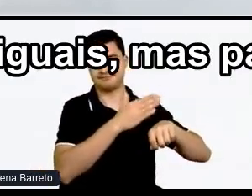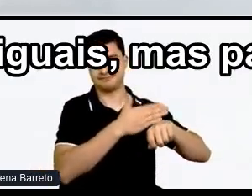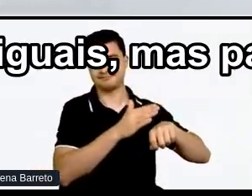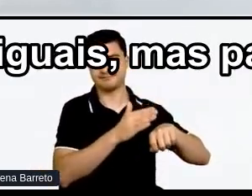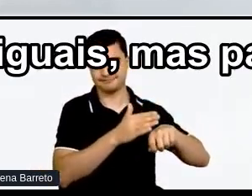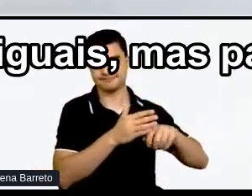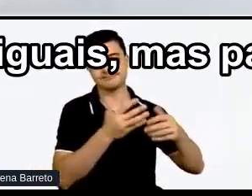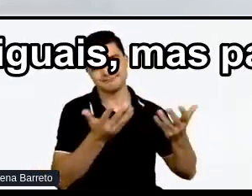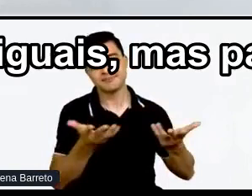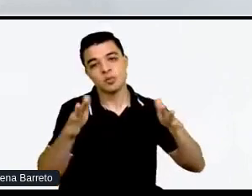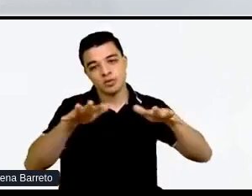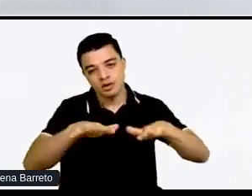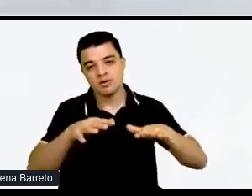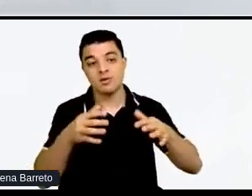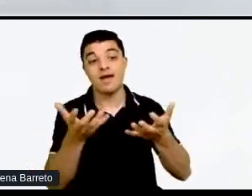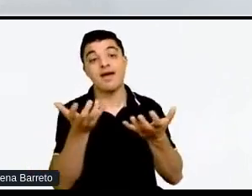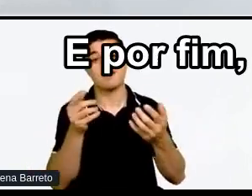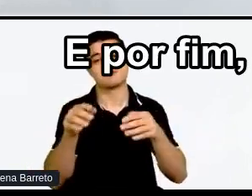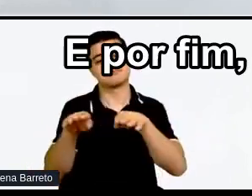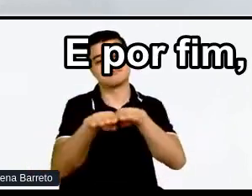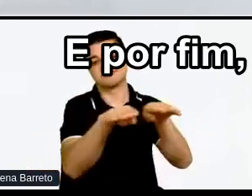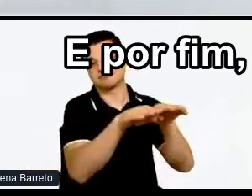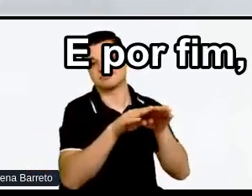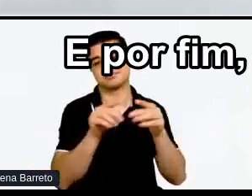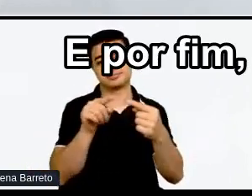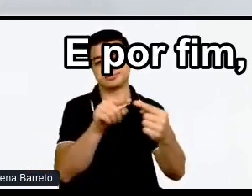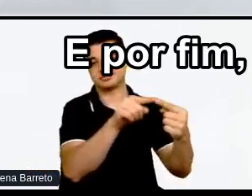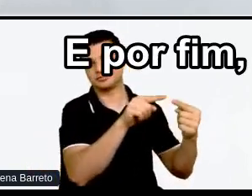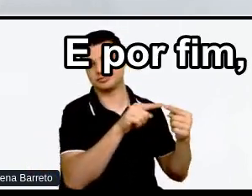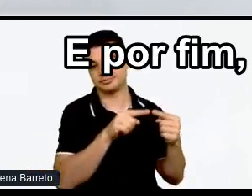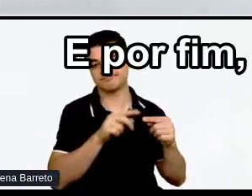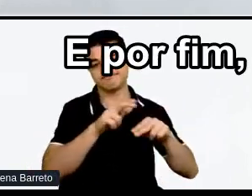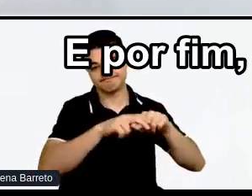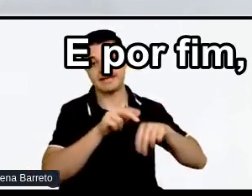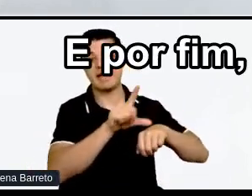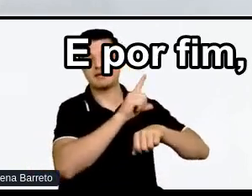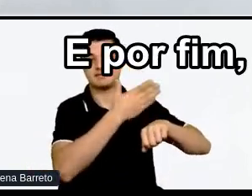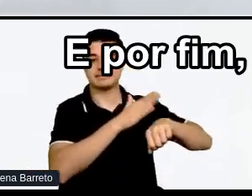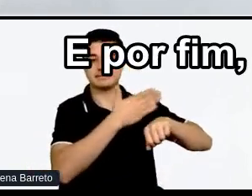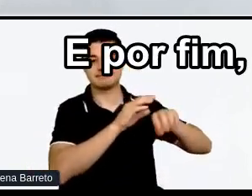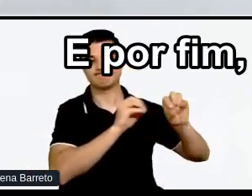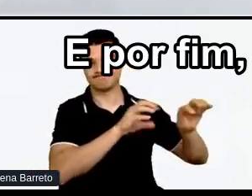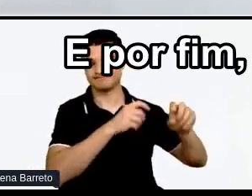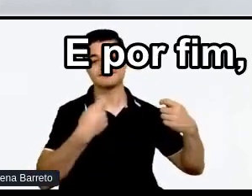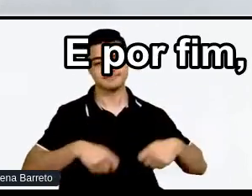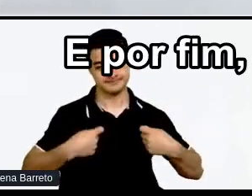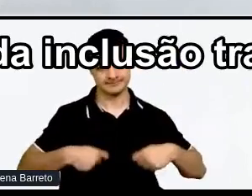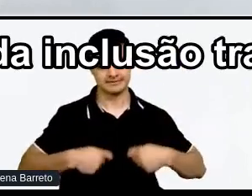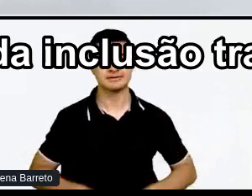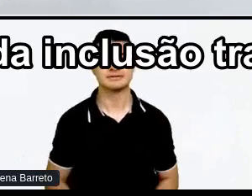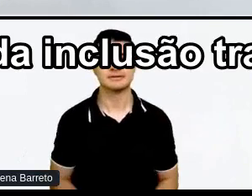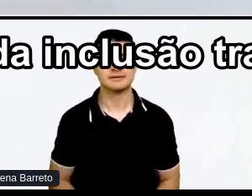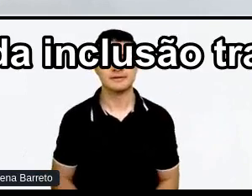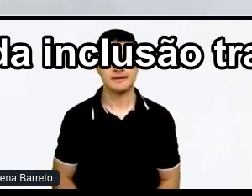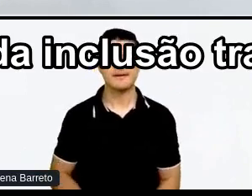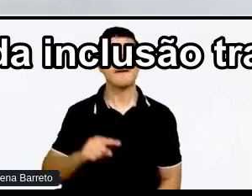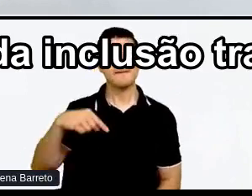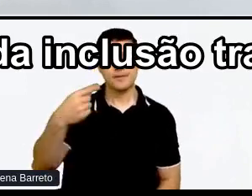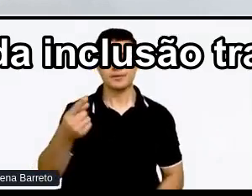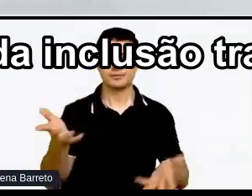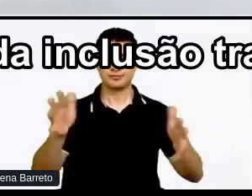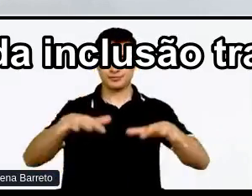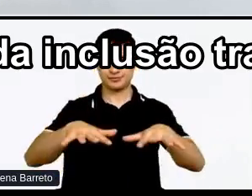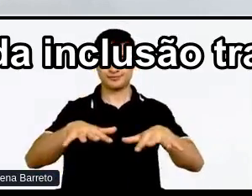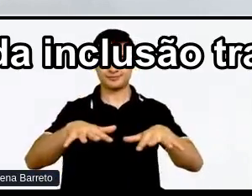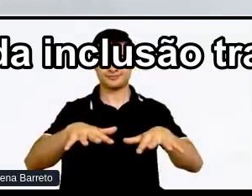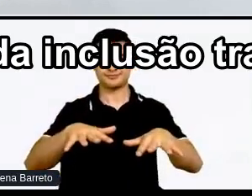para trazer equidade. E, por fim, né, a inclusão. A jornada da